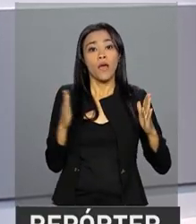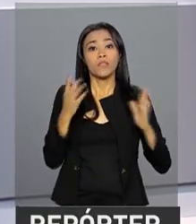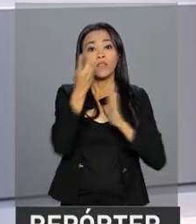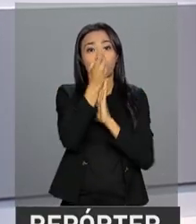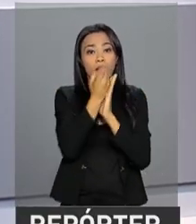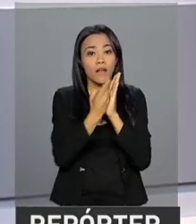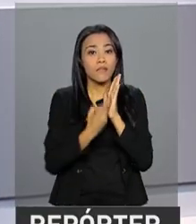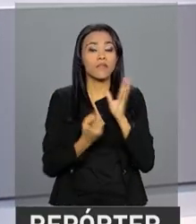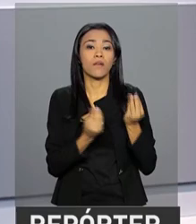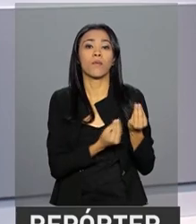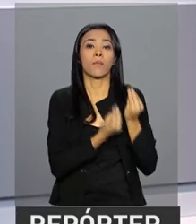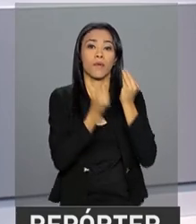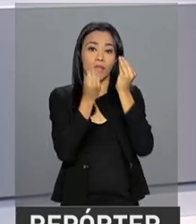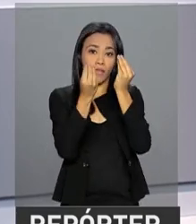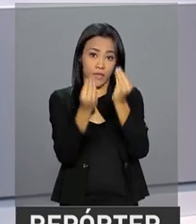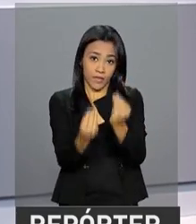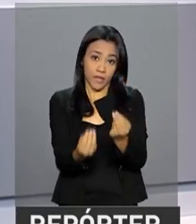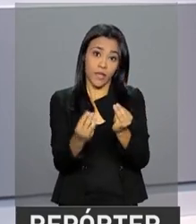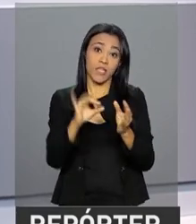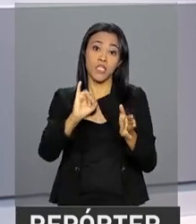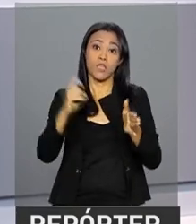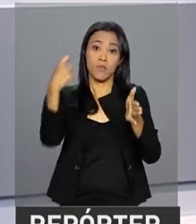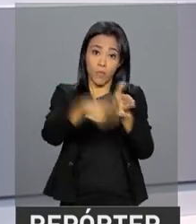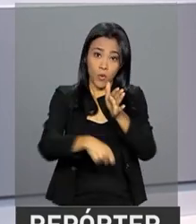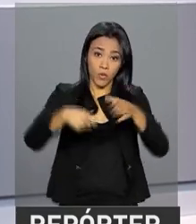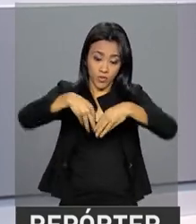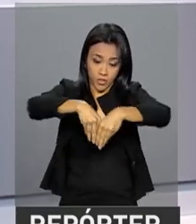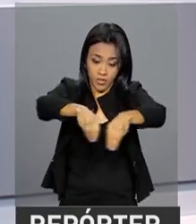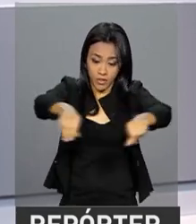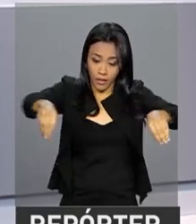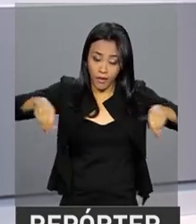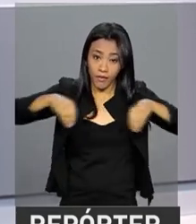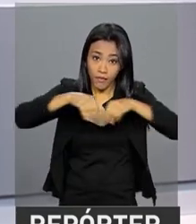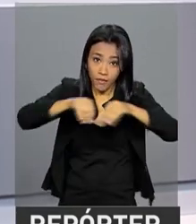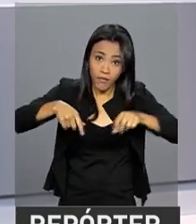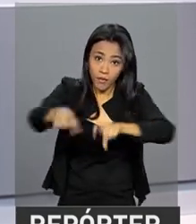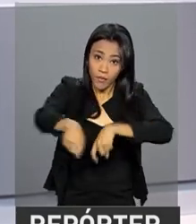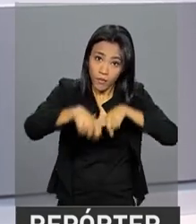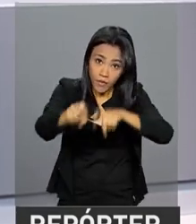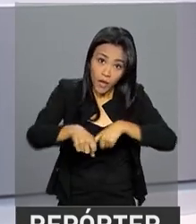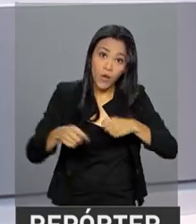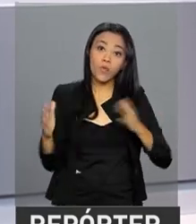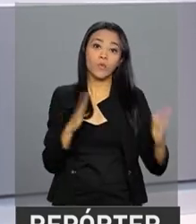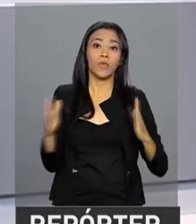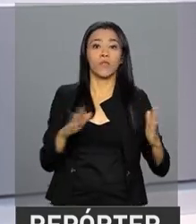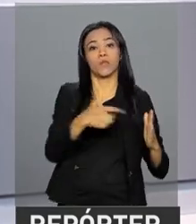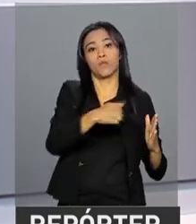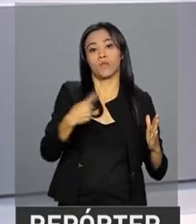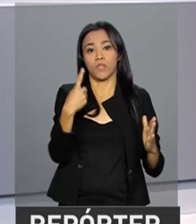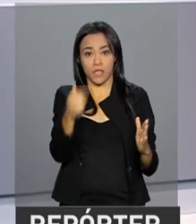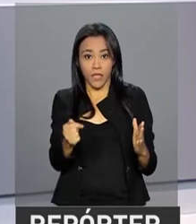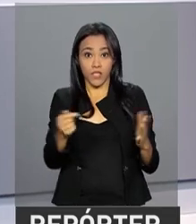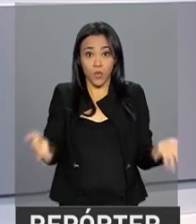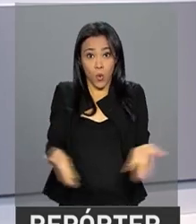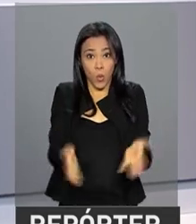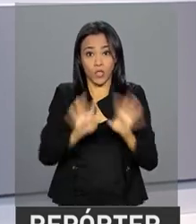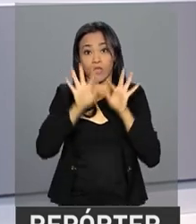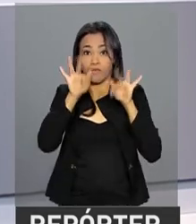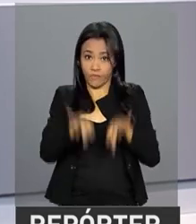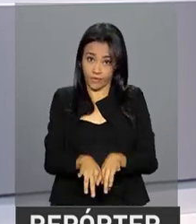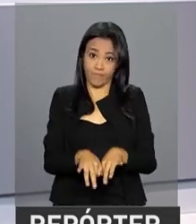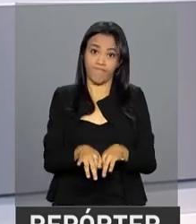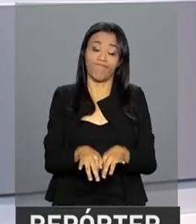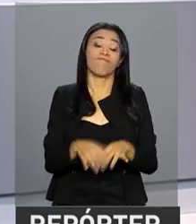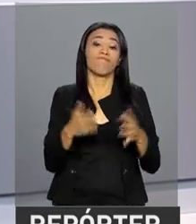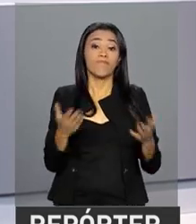do imposto sobre a propriedade territorial rural com base no exercício 2017 termina hoje a